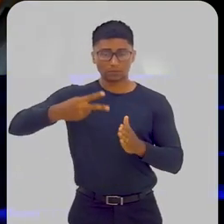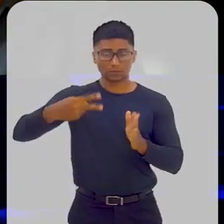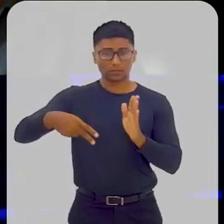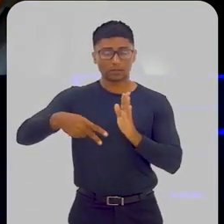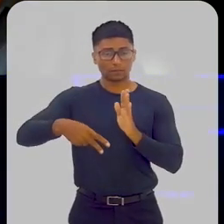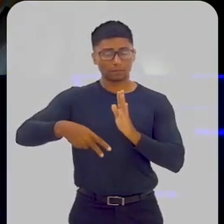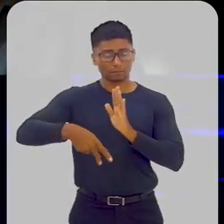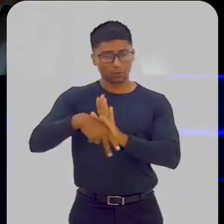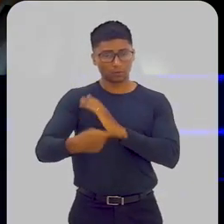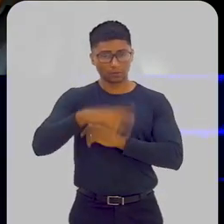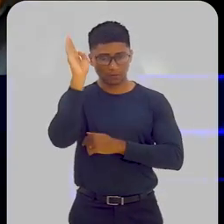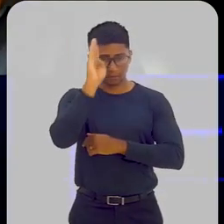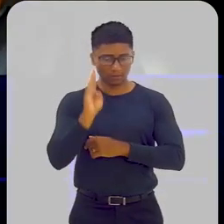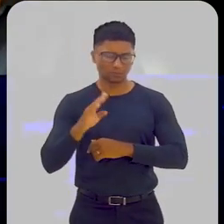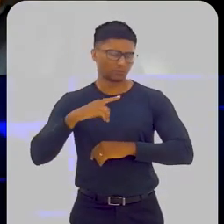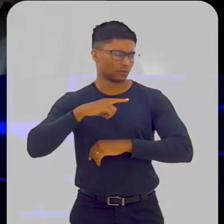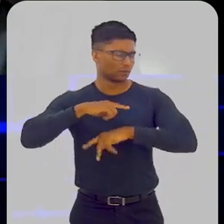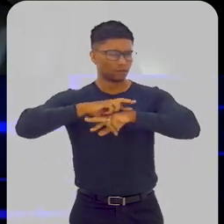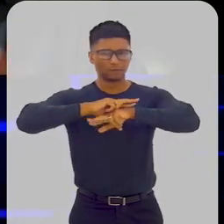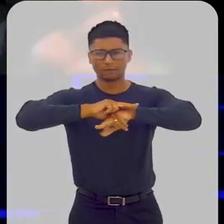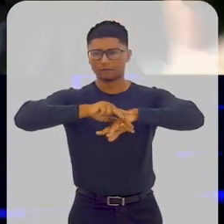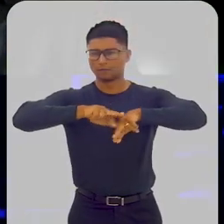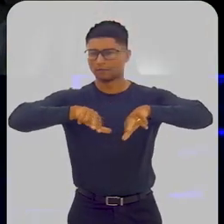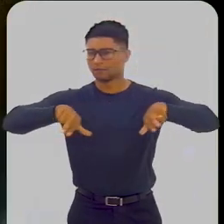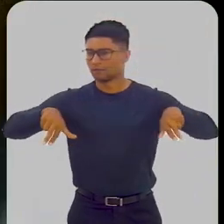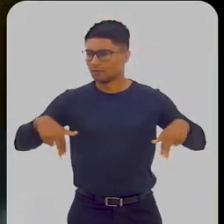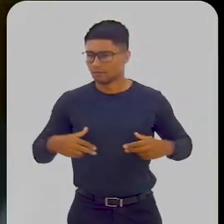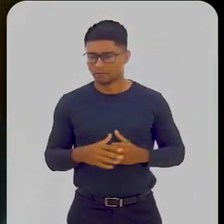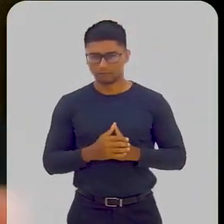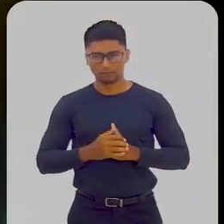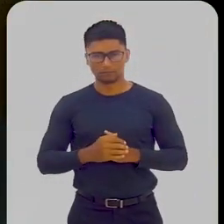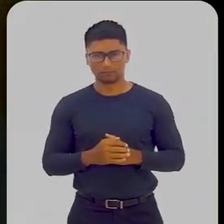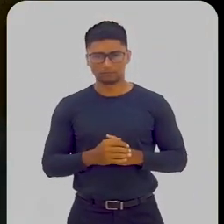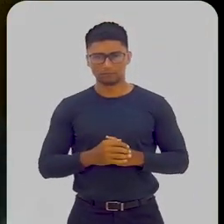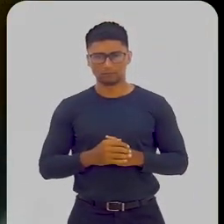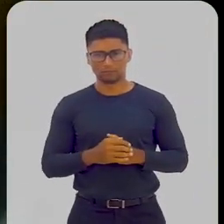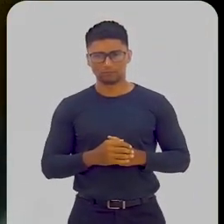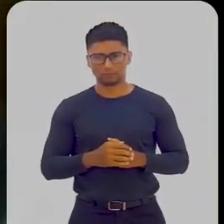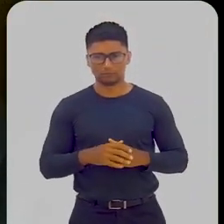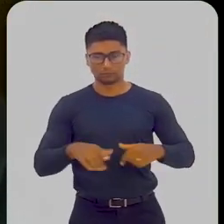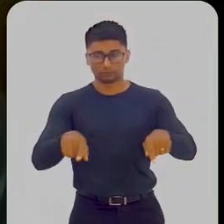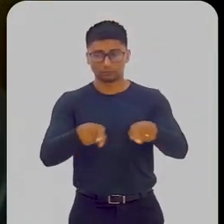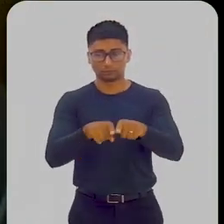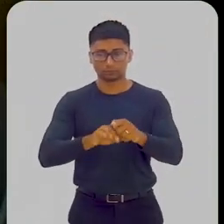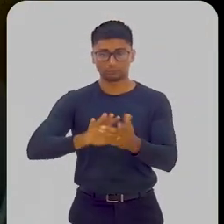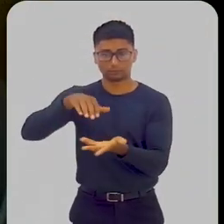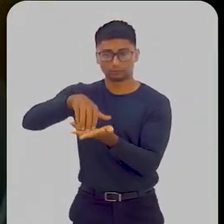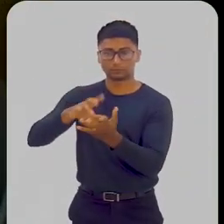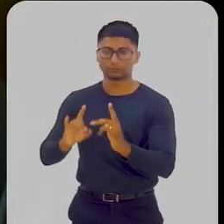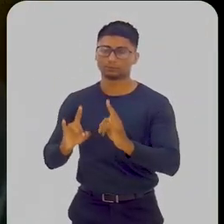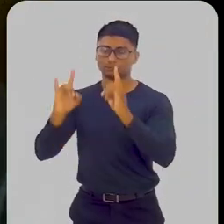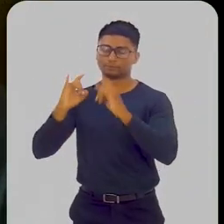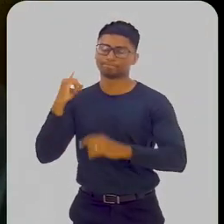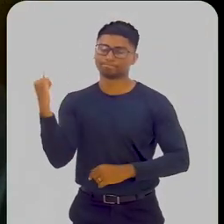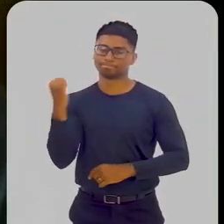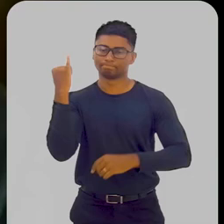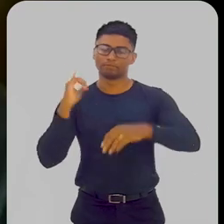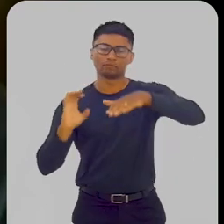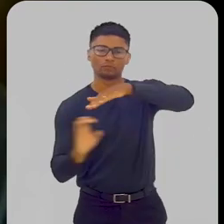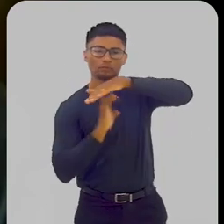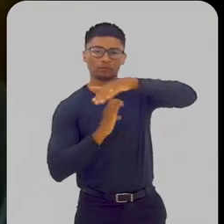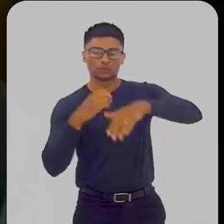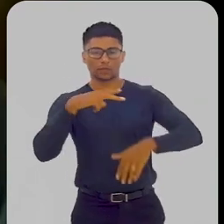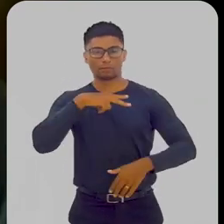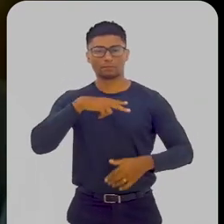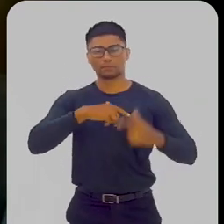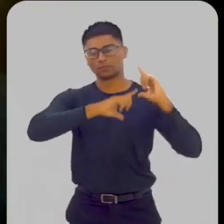do país. Mas nós temos a UF, temos outras, né, várias, em todos os setores, não é só de engenharia. Sede de estatais